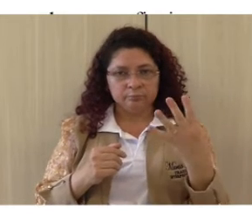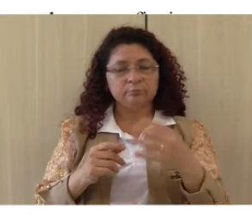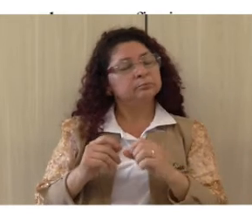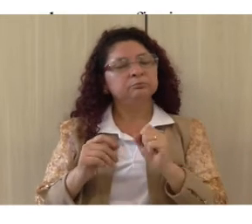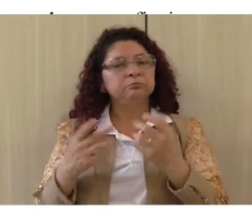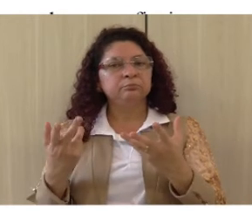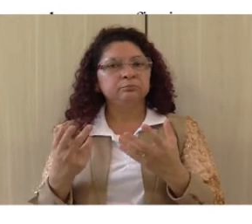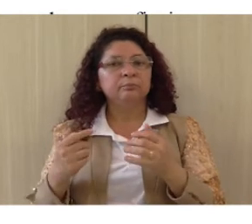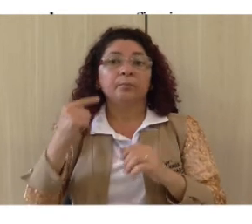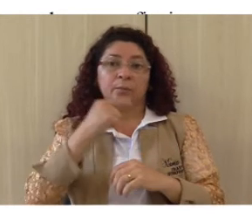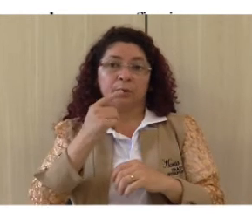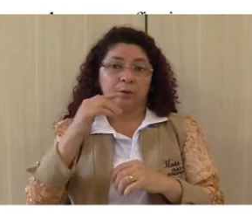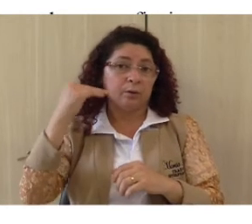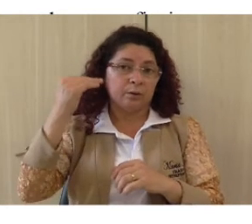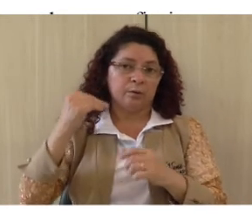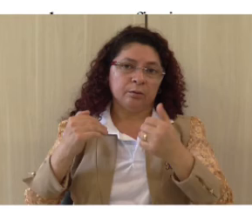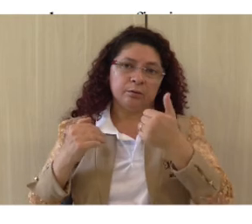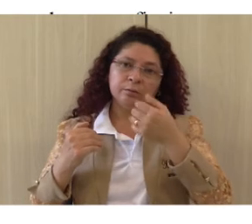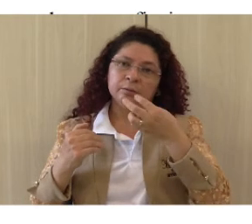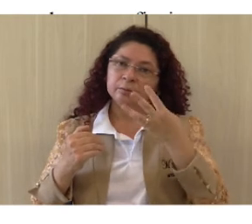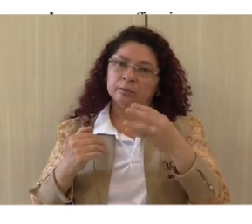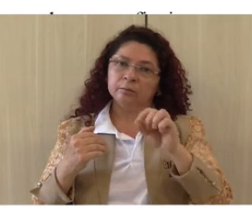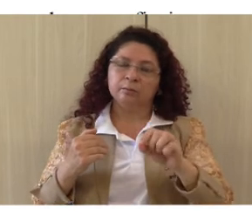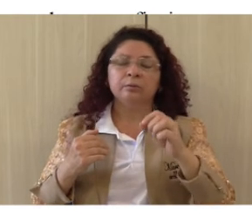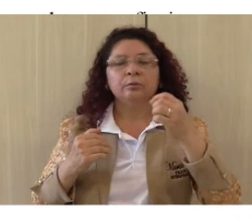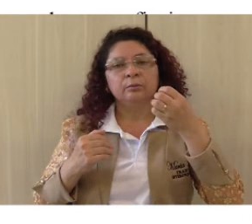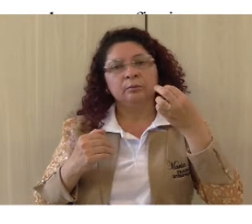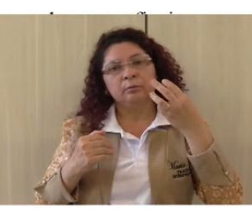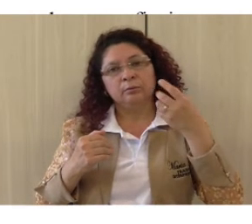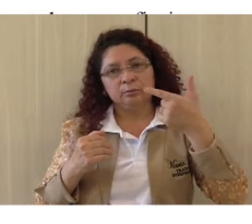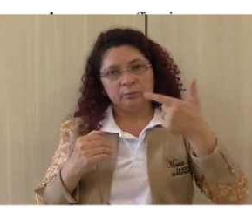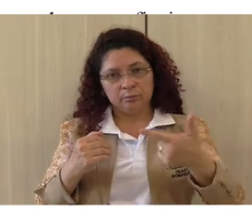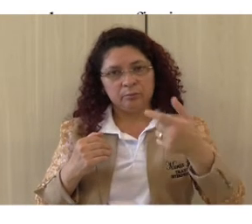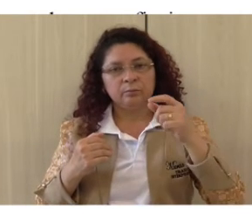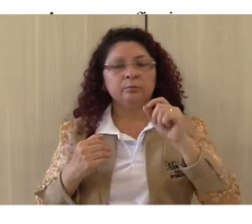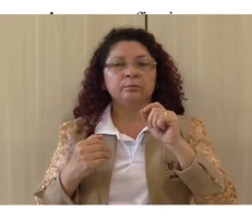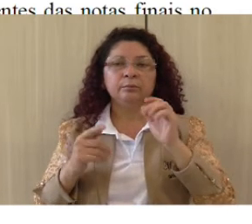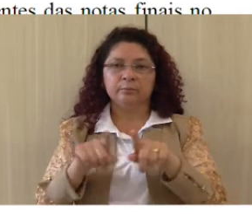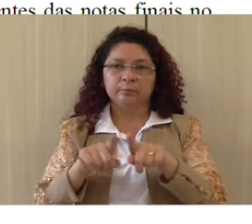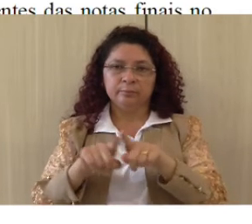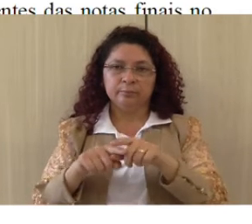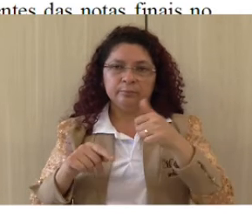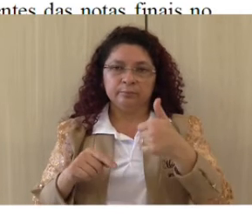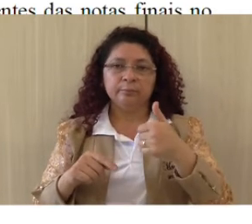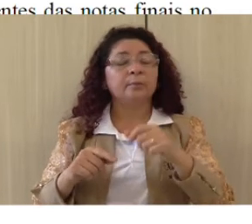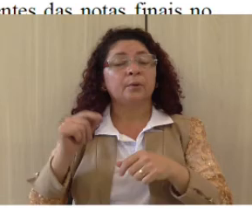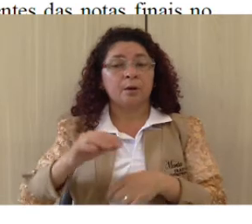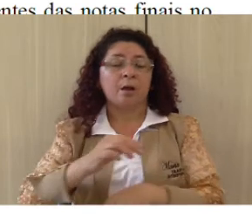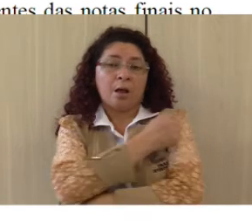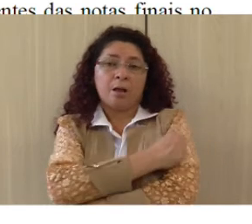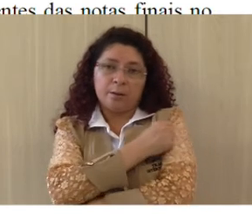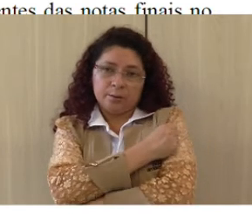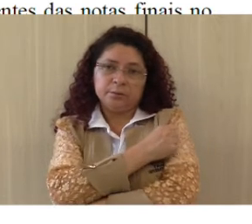a que se refere o subitem 13.2 e 13.3 seja aluno do IFPA, este poderá ter